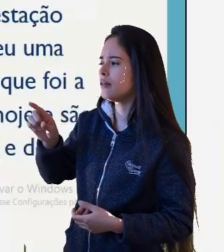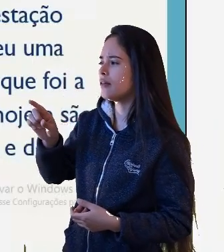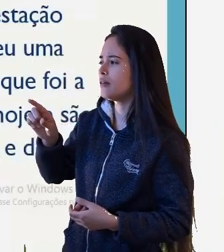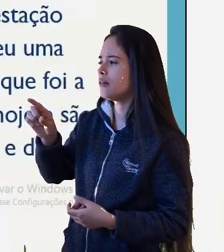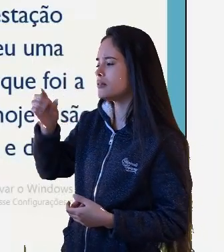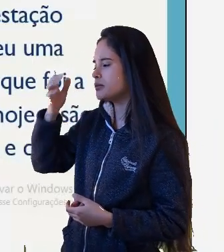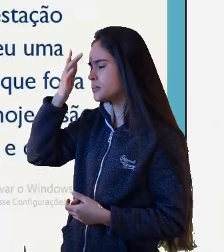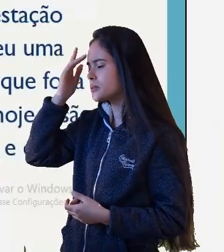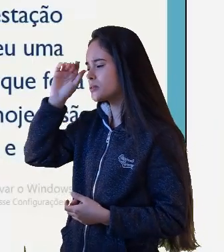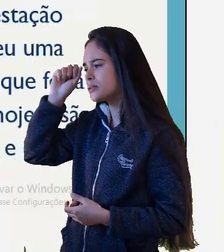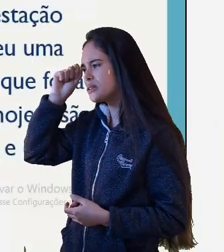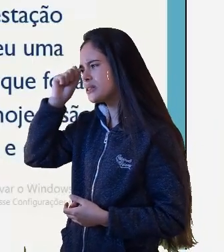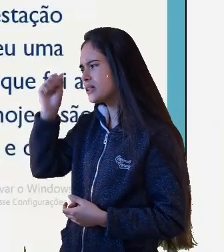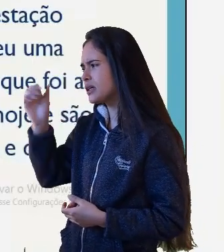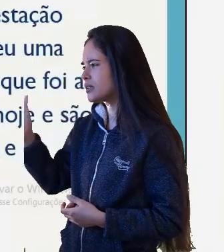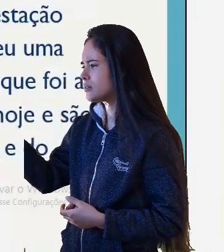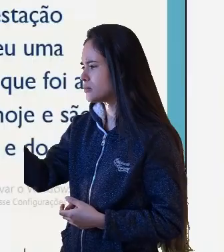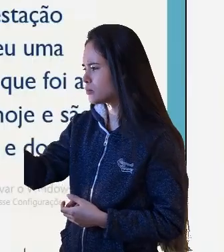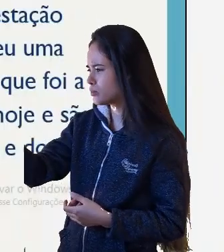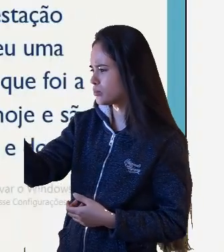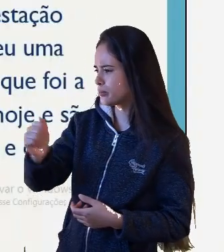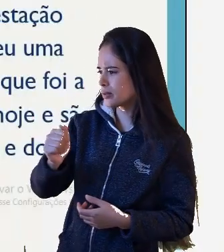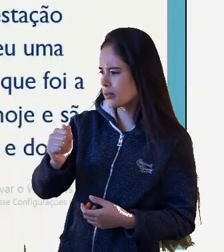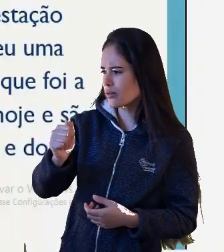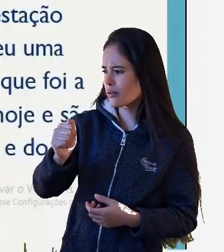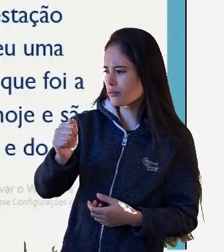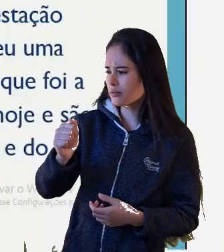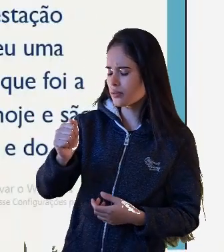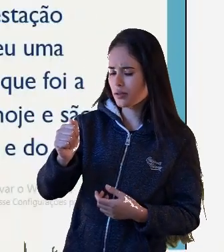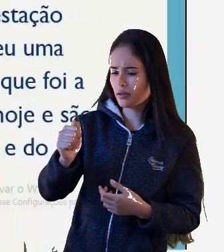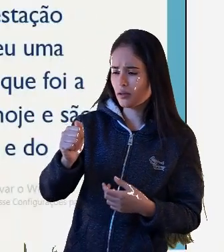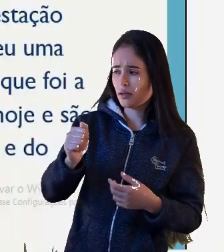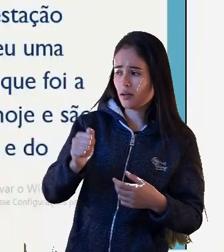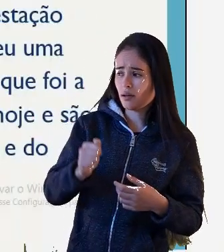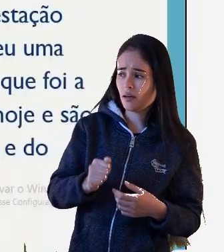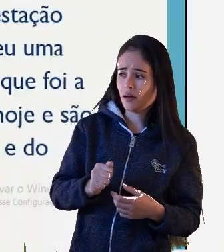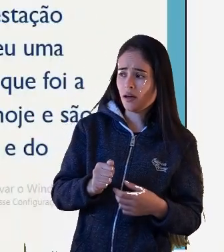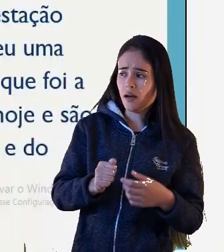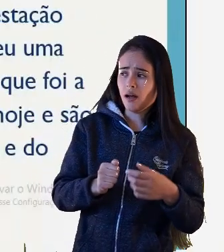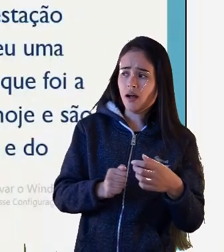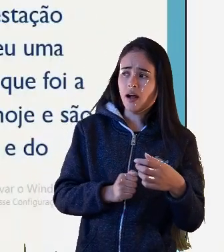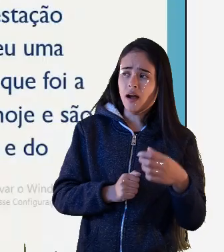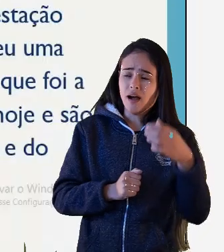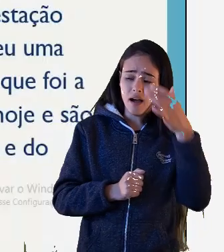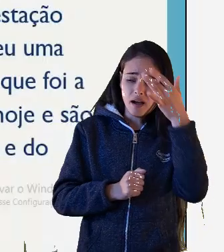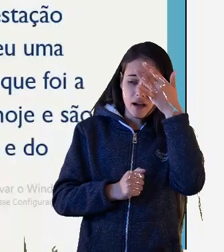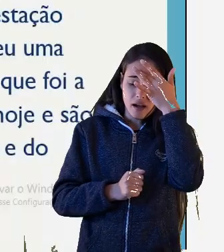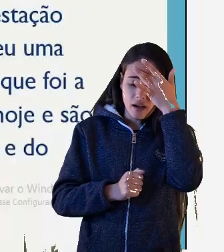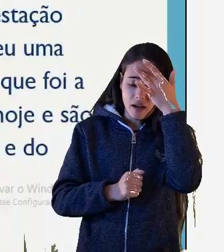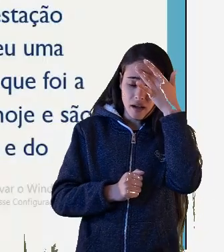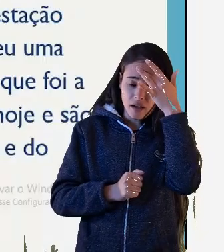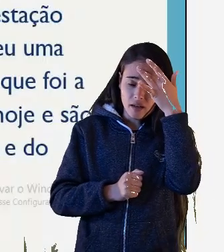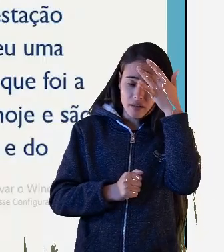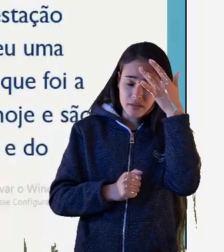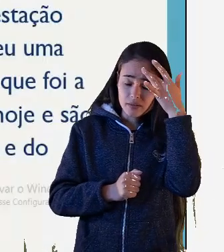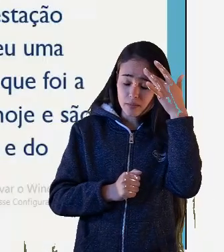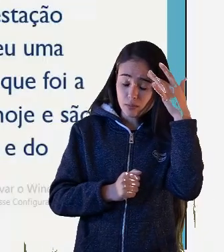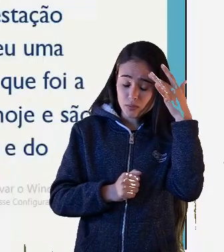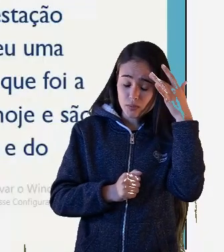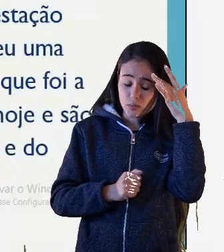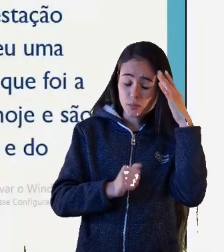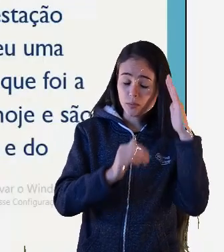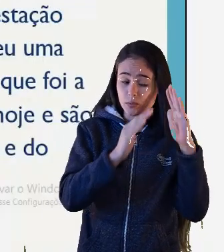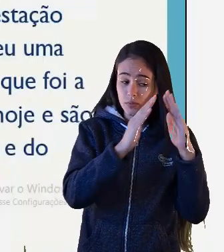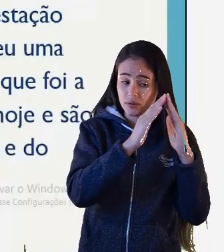né? Até hoje, né? E aí um trecho do podcast que eu tirei, né? Do livro, e por todos esses anos, a Igreja Católica foi também a